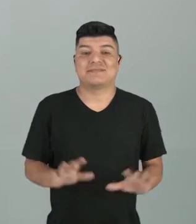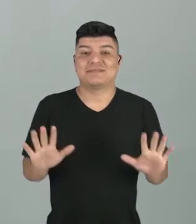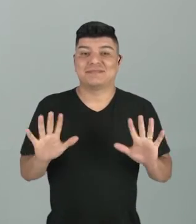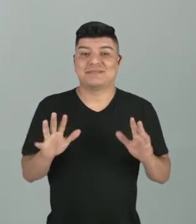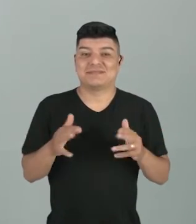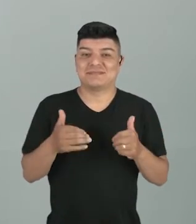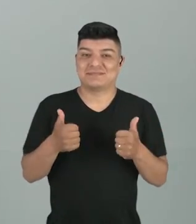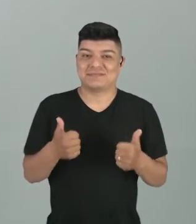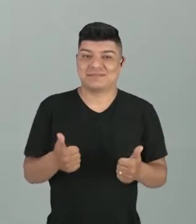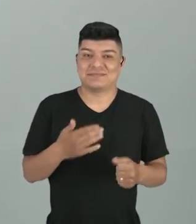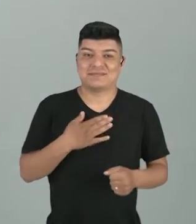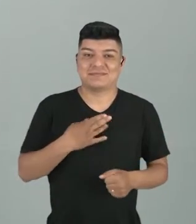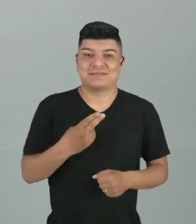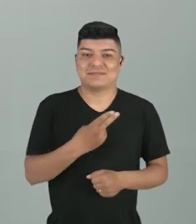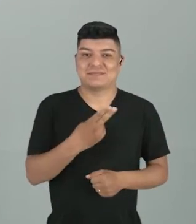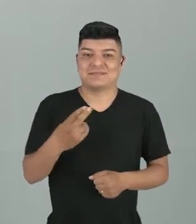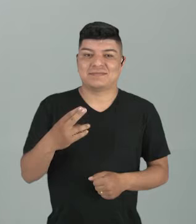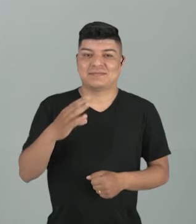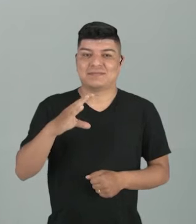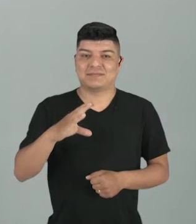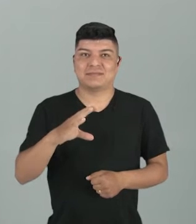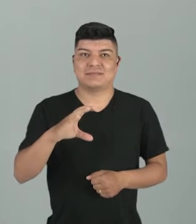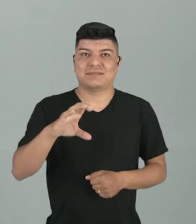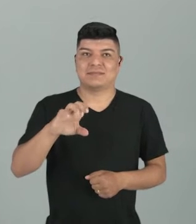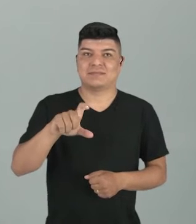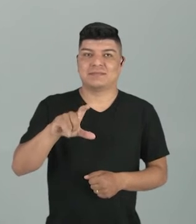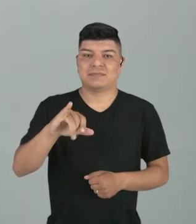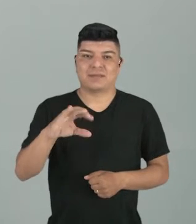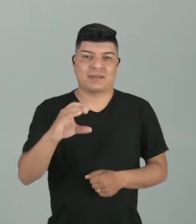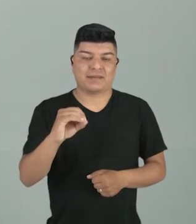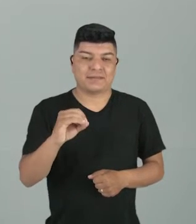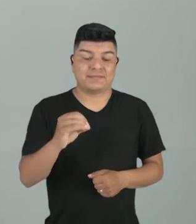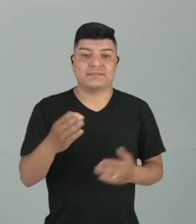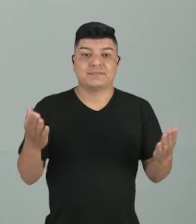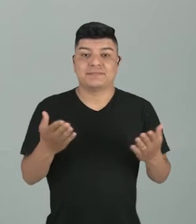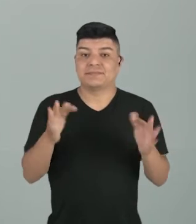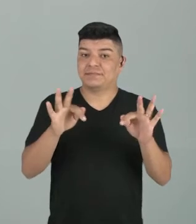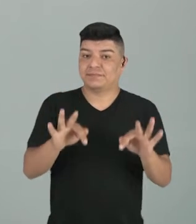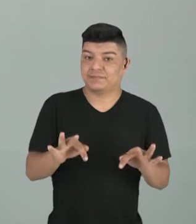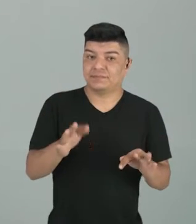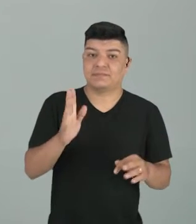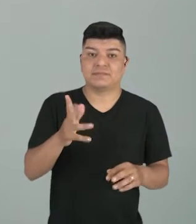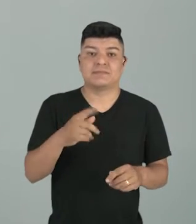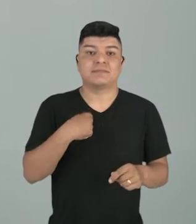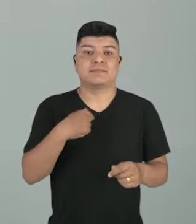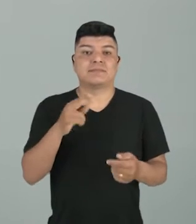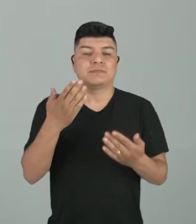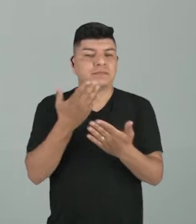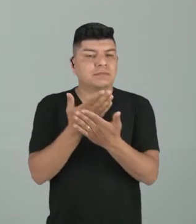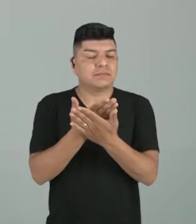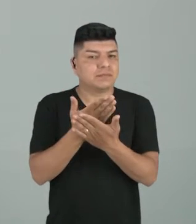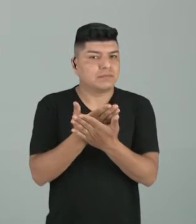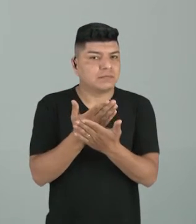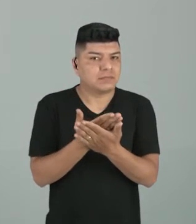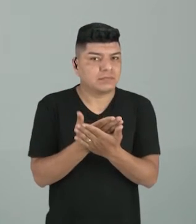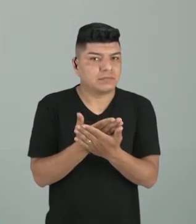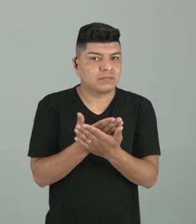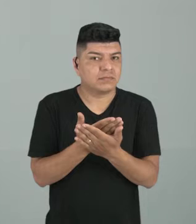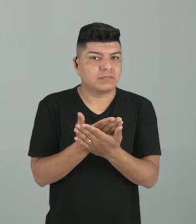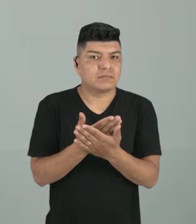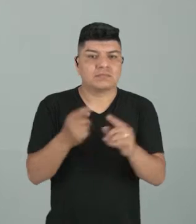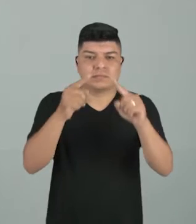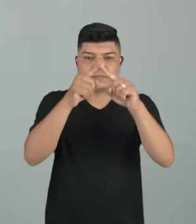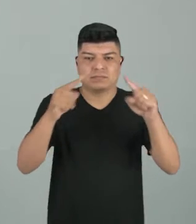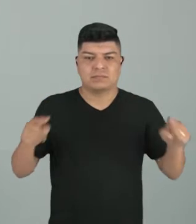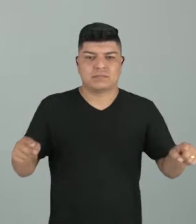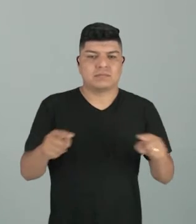Olá, tudo bem? Meu nome é Célio e nessa série de aulas, essas últimas, nós estamos trabalhando